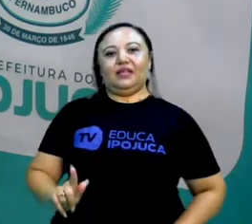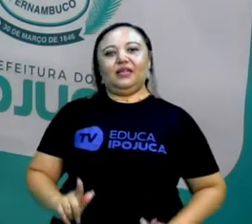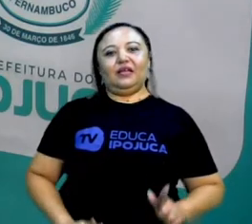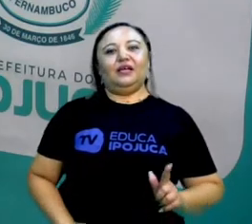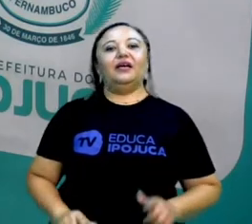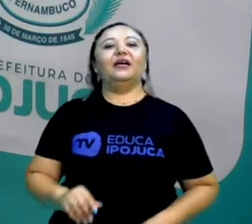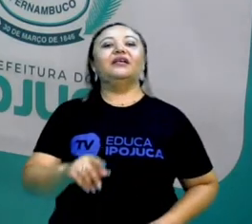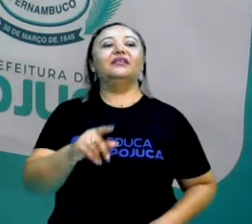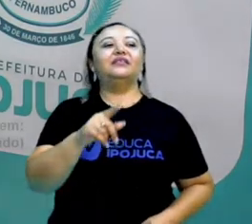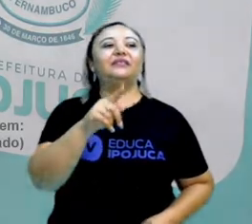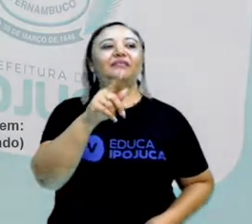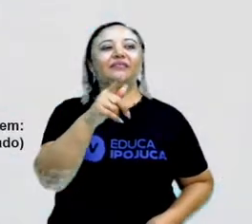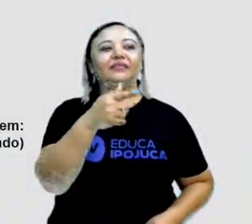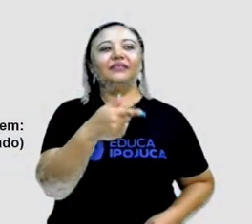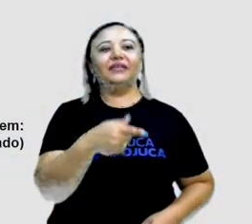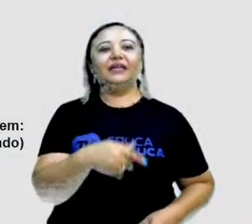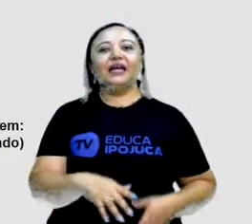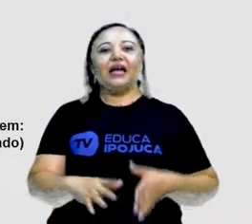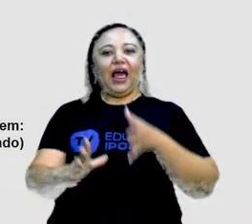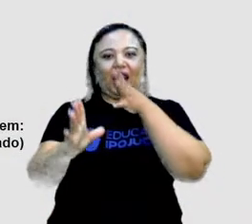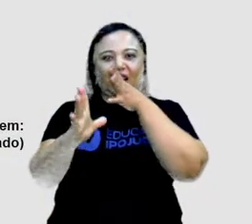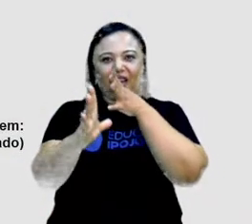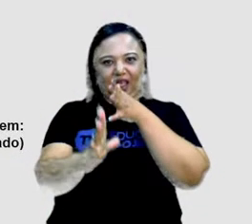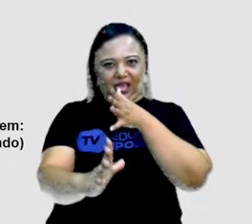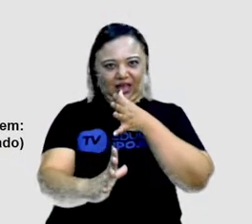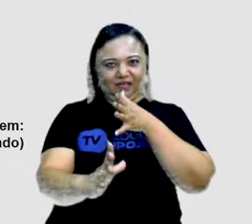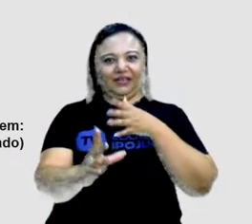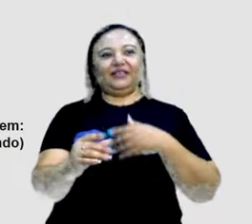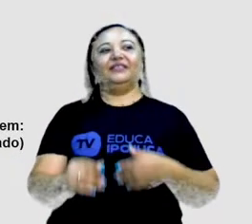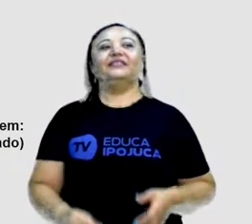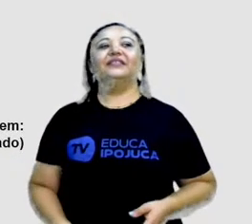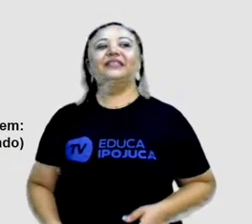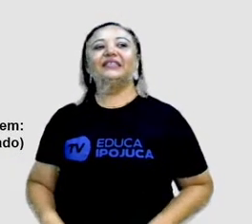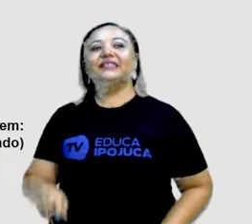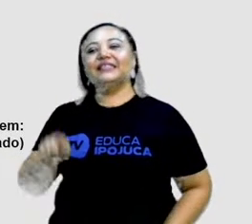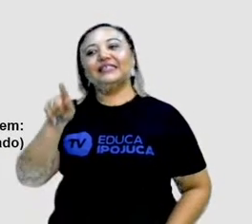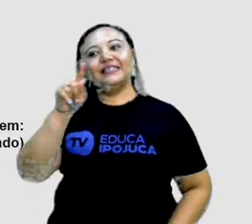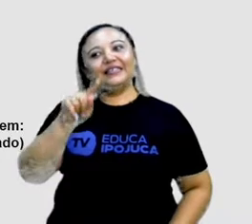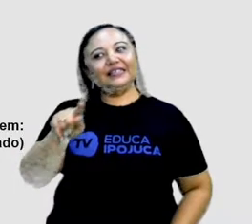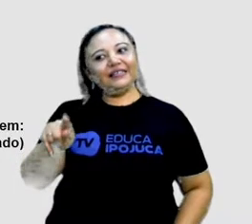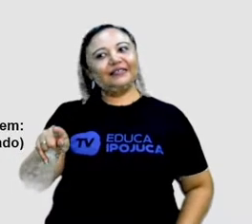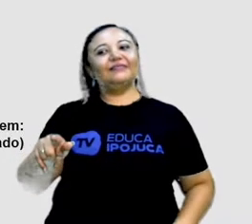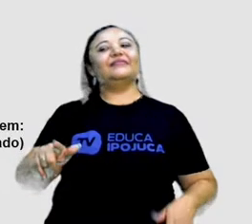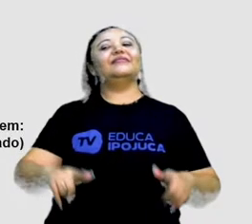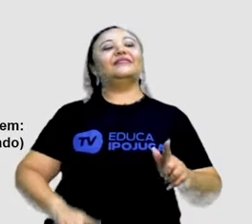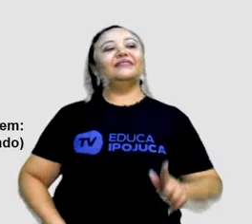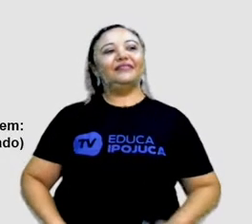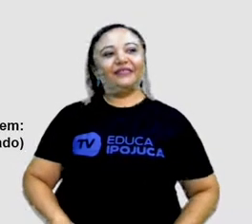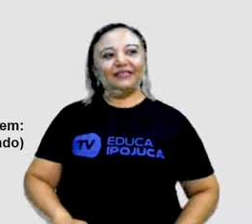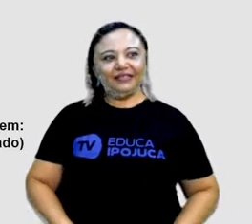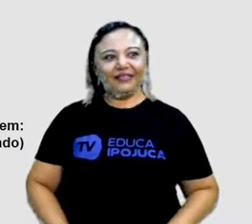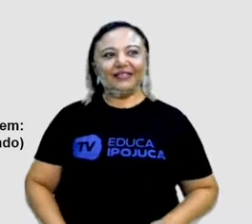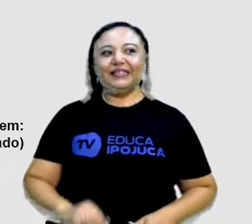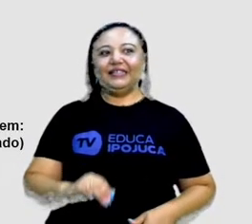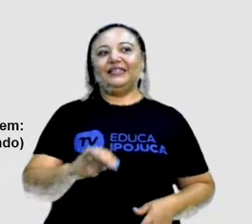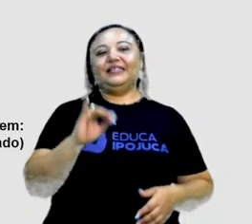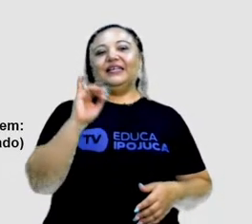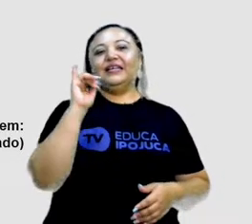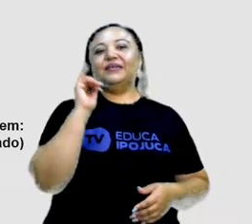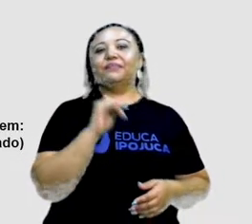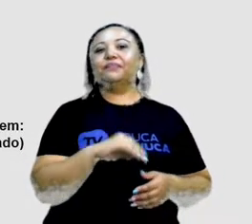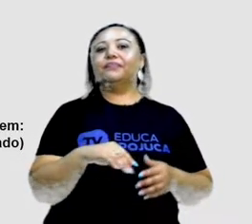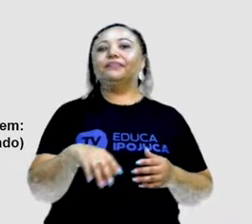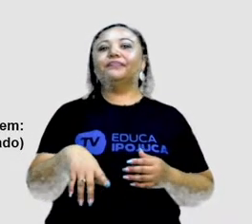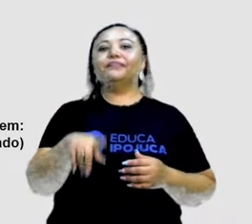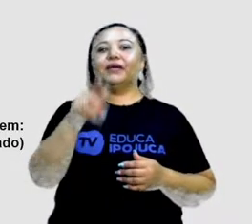ok? Essa pessoa é uma língua de trapo, uma linguaruda. Veja que aí ela está se referindo à prima, mas de um modo indireto. Para